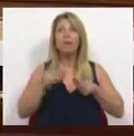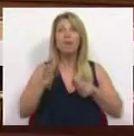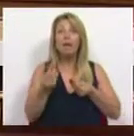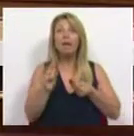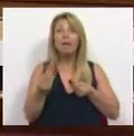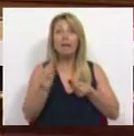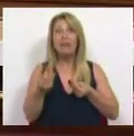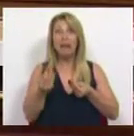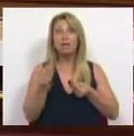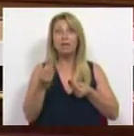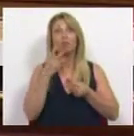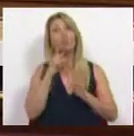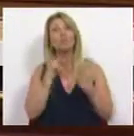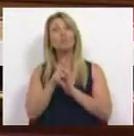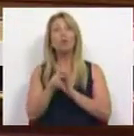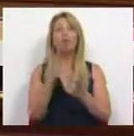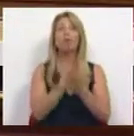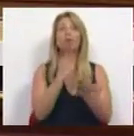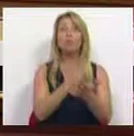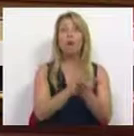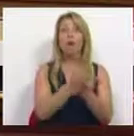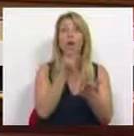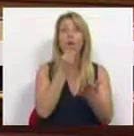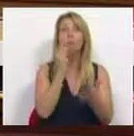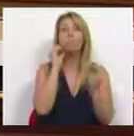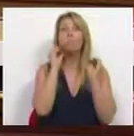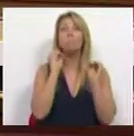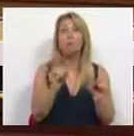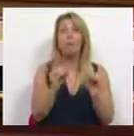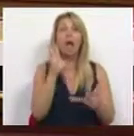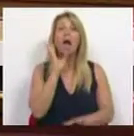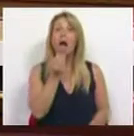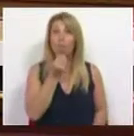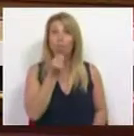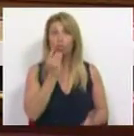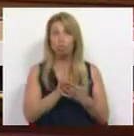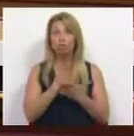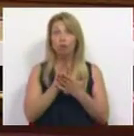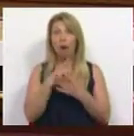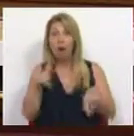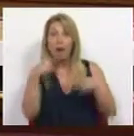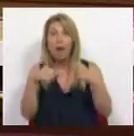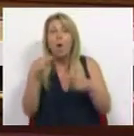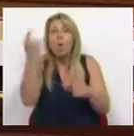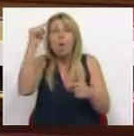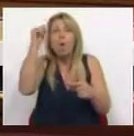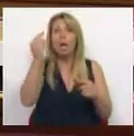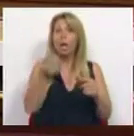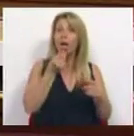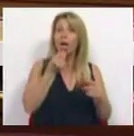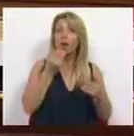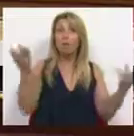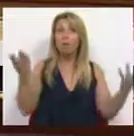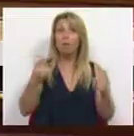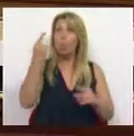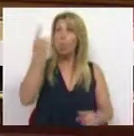sem se terem alimentado e que o almoço que comiam na escola era a única refeição que comiam no dia. E, portanto,